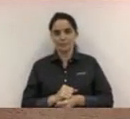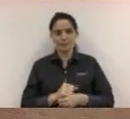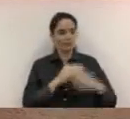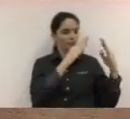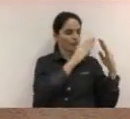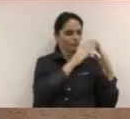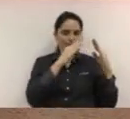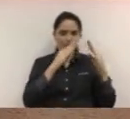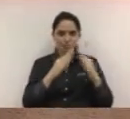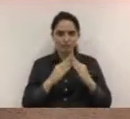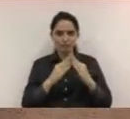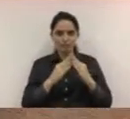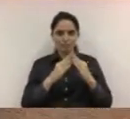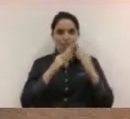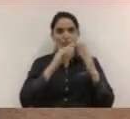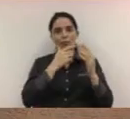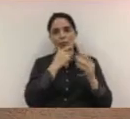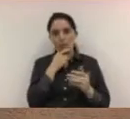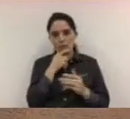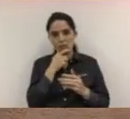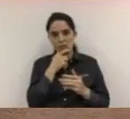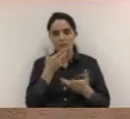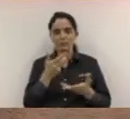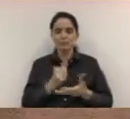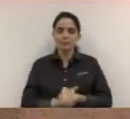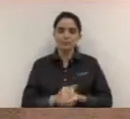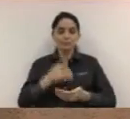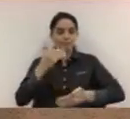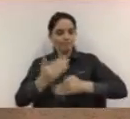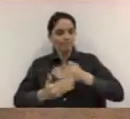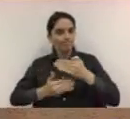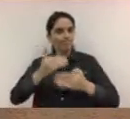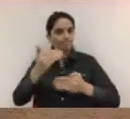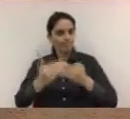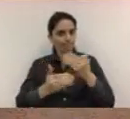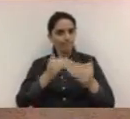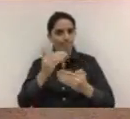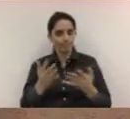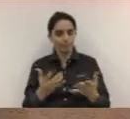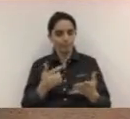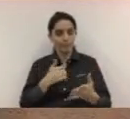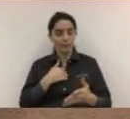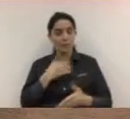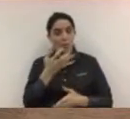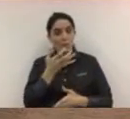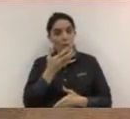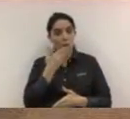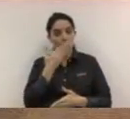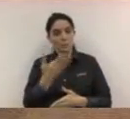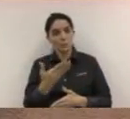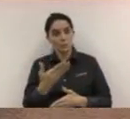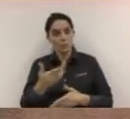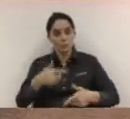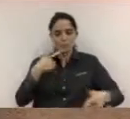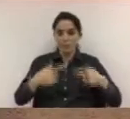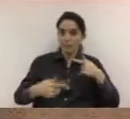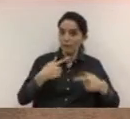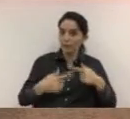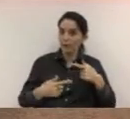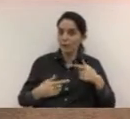mais depredados. Seguindo o contexto dessa problemática, gostaria de propor um debate a respeito da criação